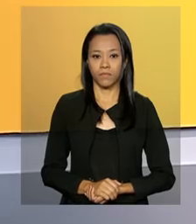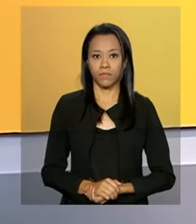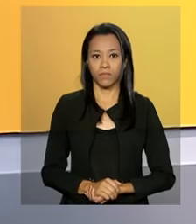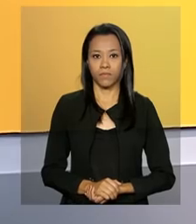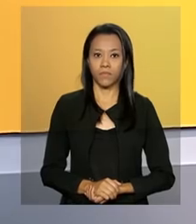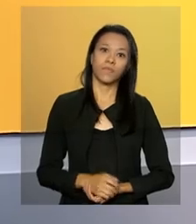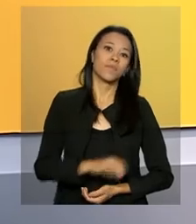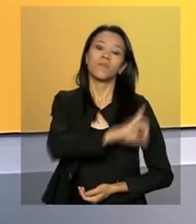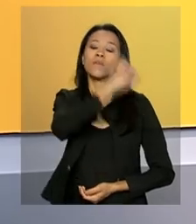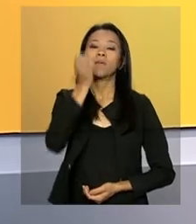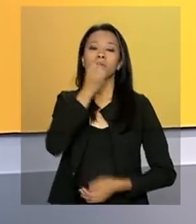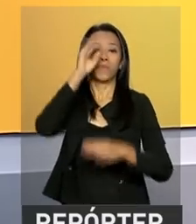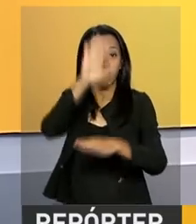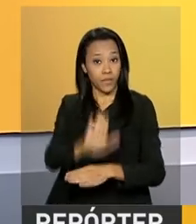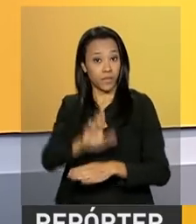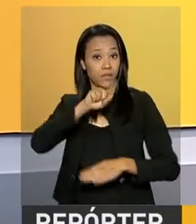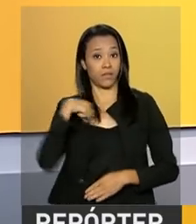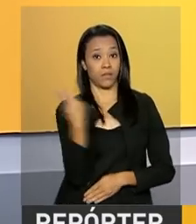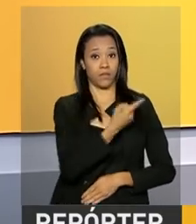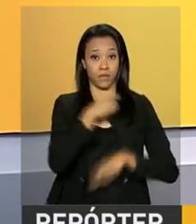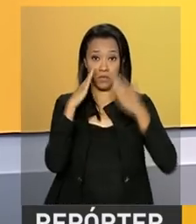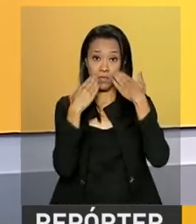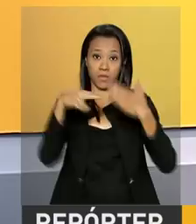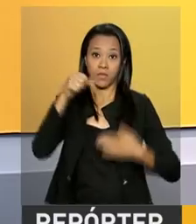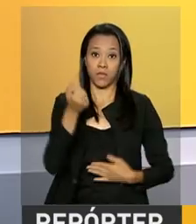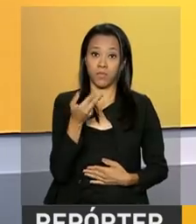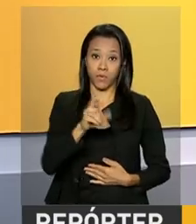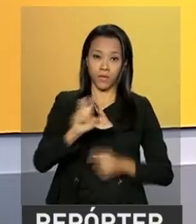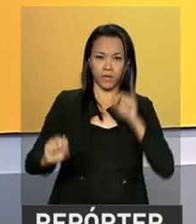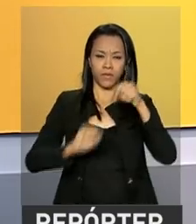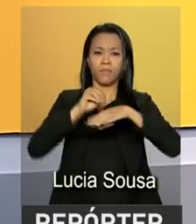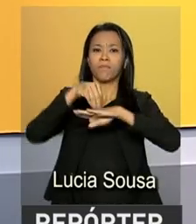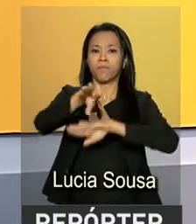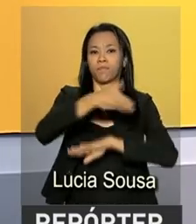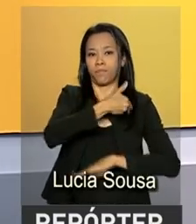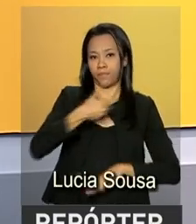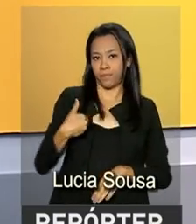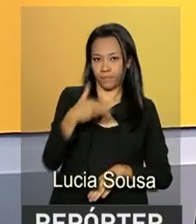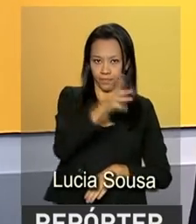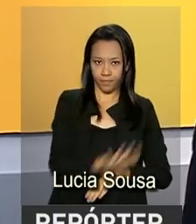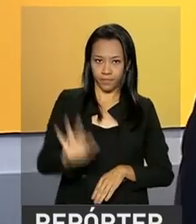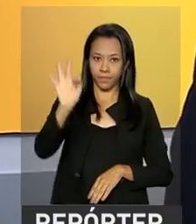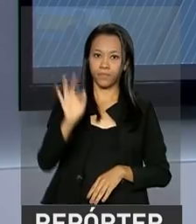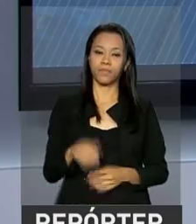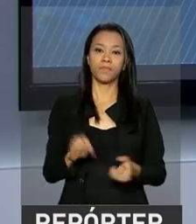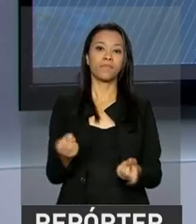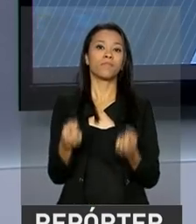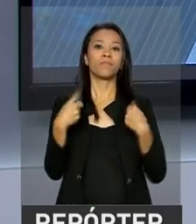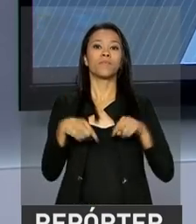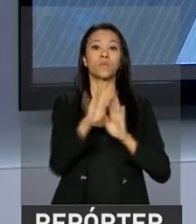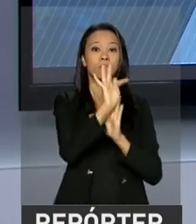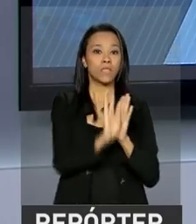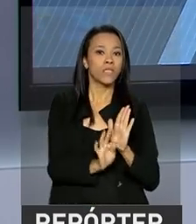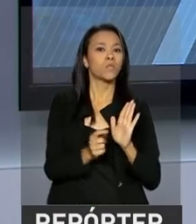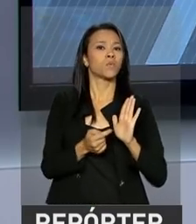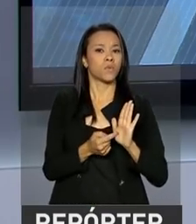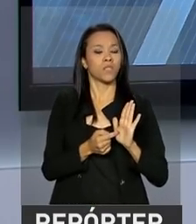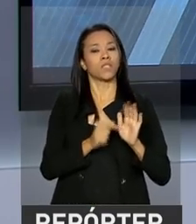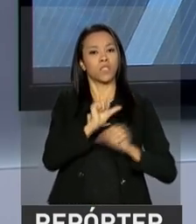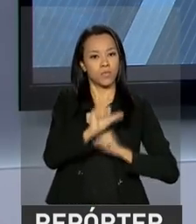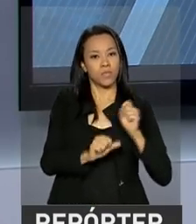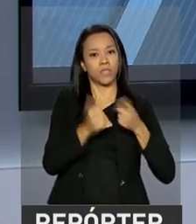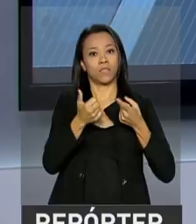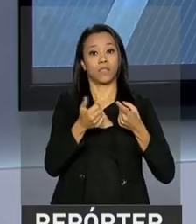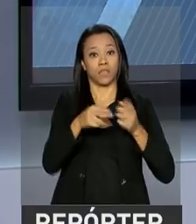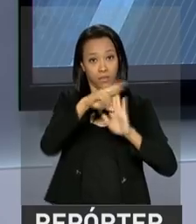olá boa tarde estamos de volta com o repórter nbr e as notícias do governo federal o petro base da reforma trabalhista